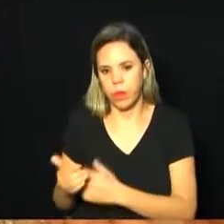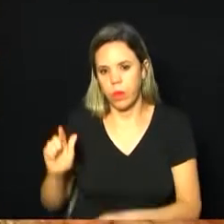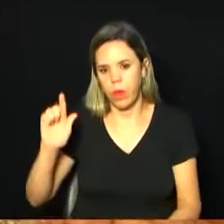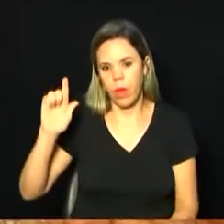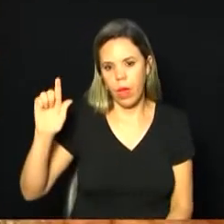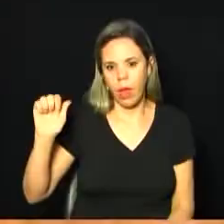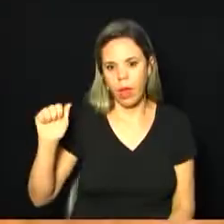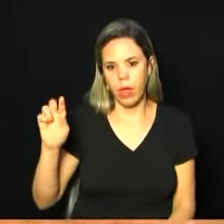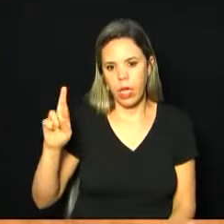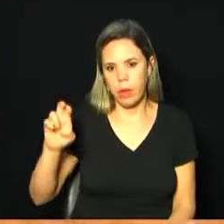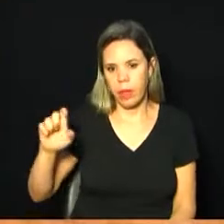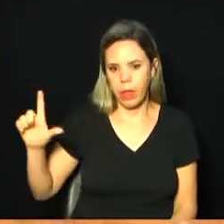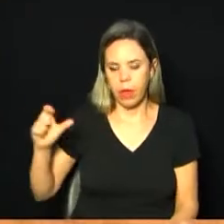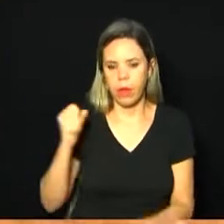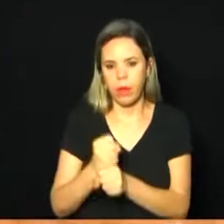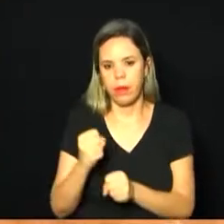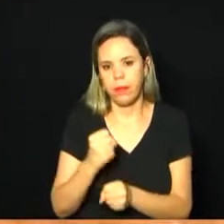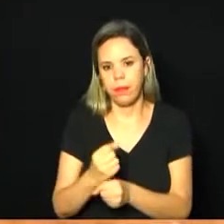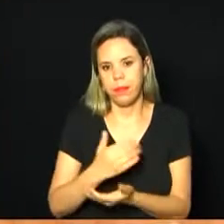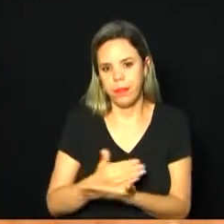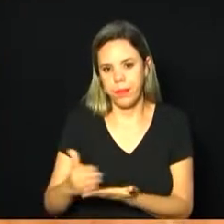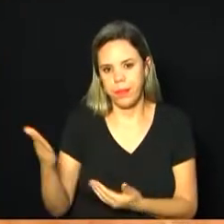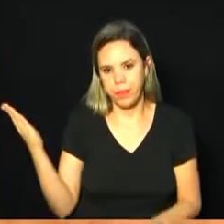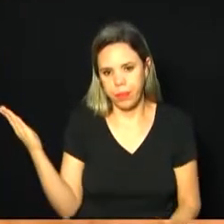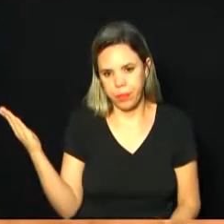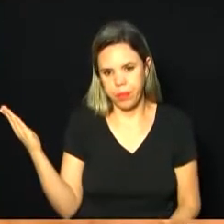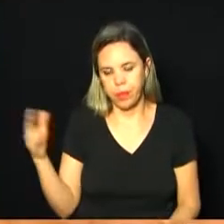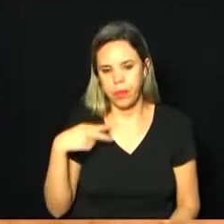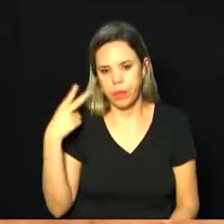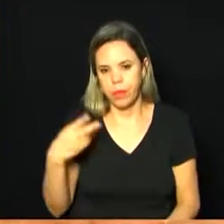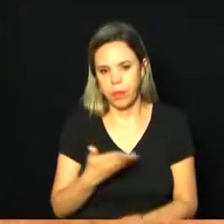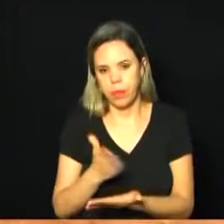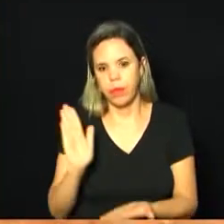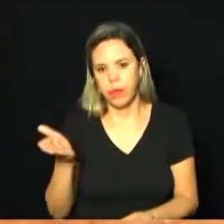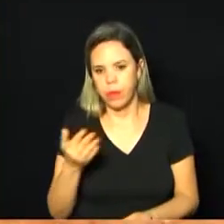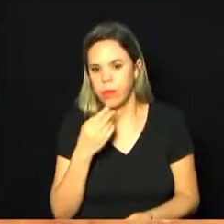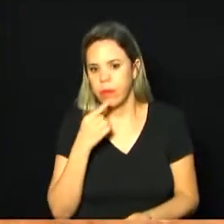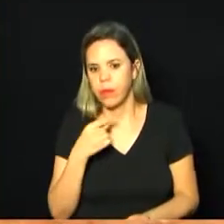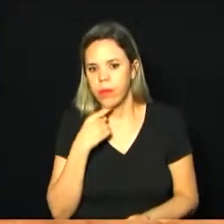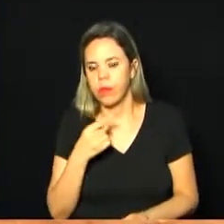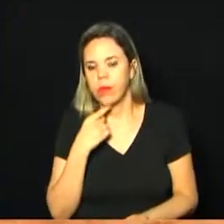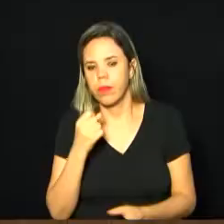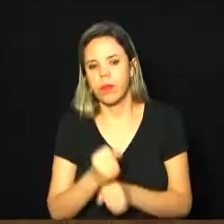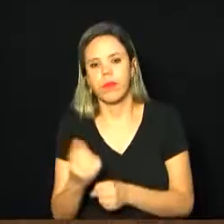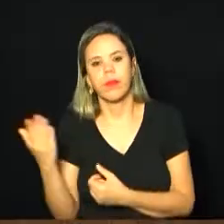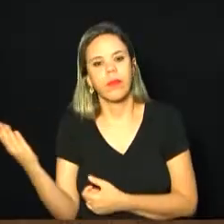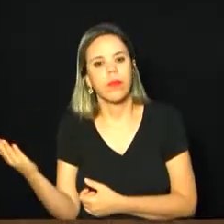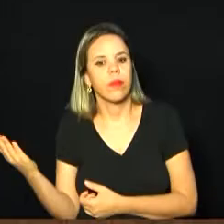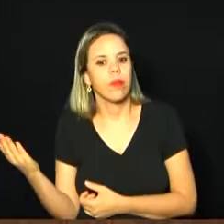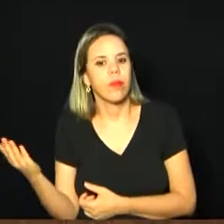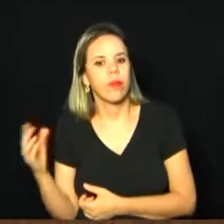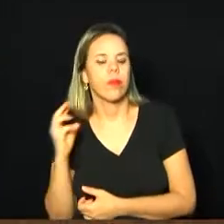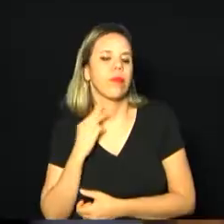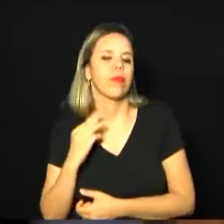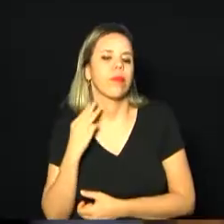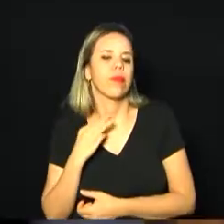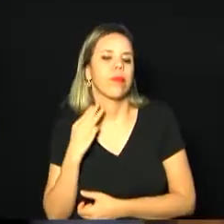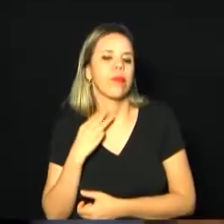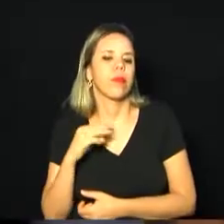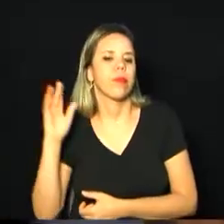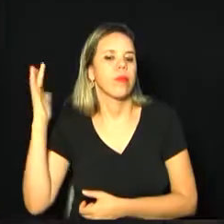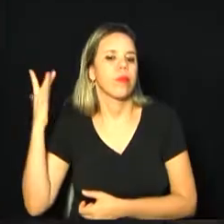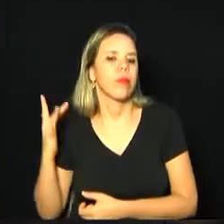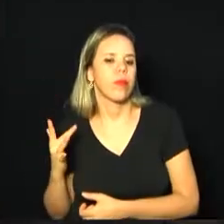as obras ainda estão no início mas os parlamentares já questionam a construção Cícero Santos